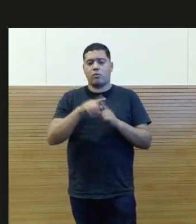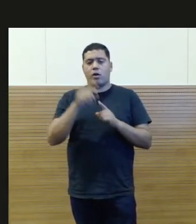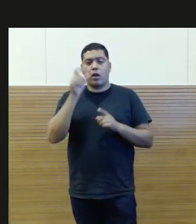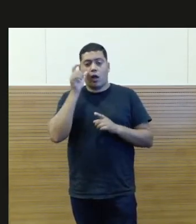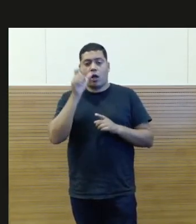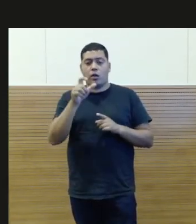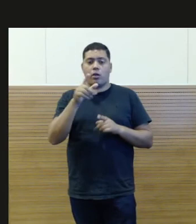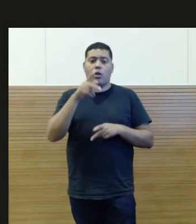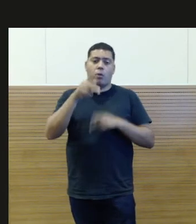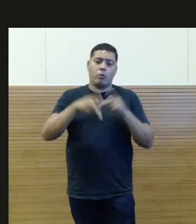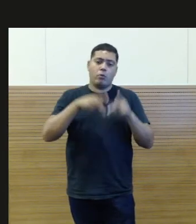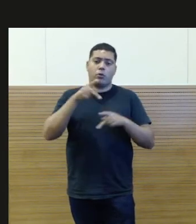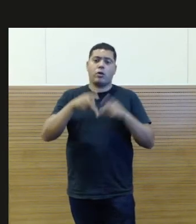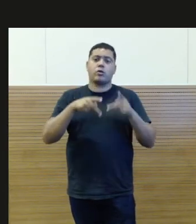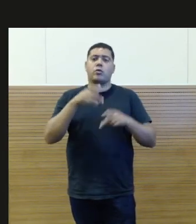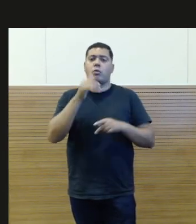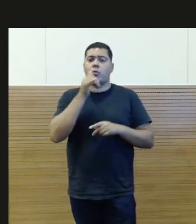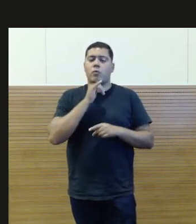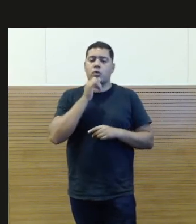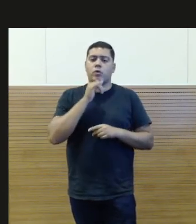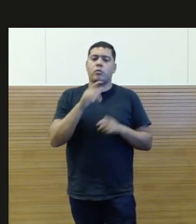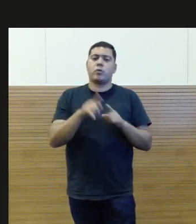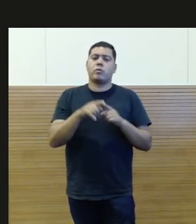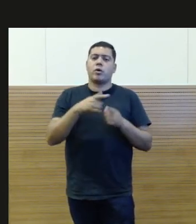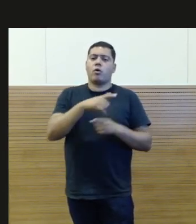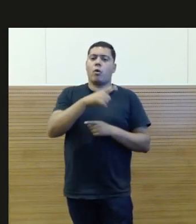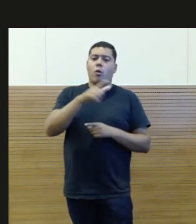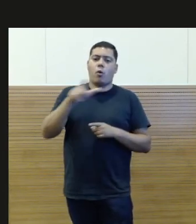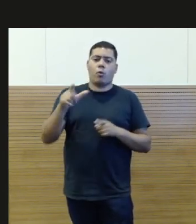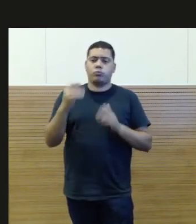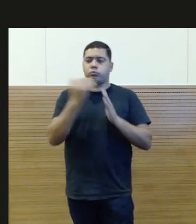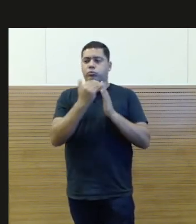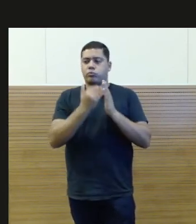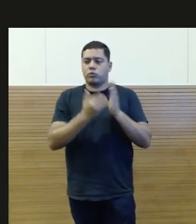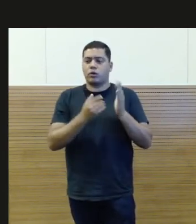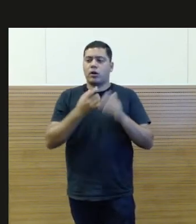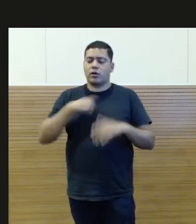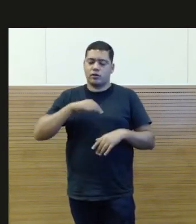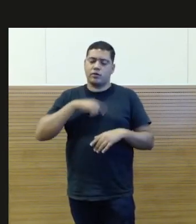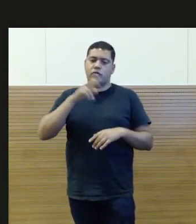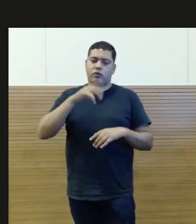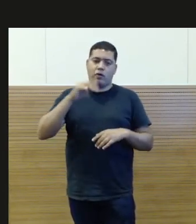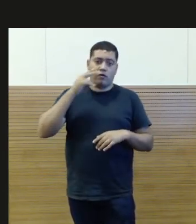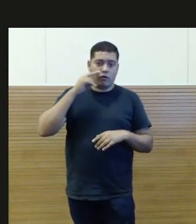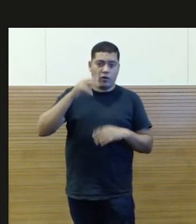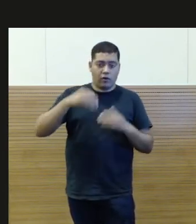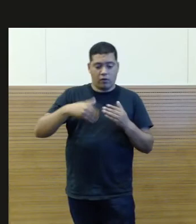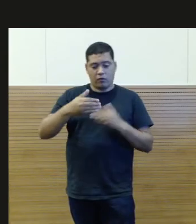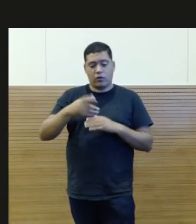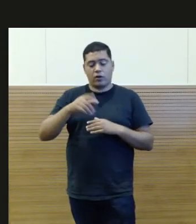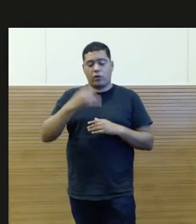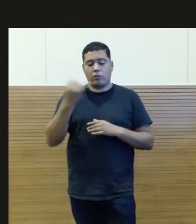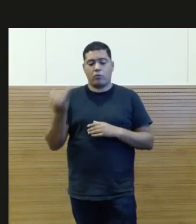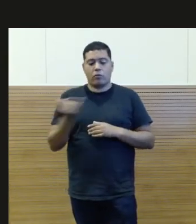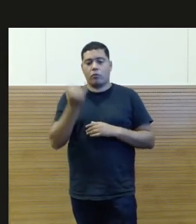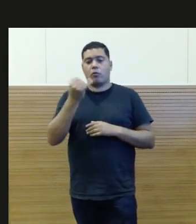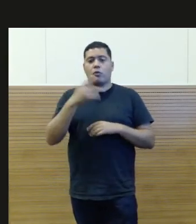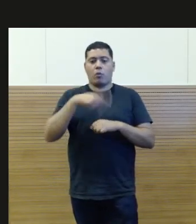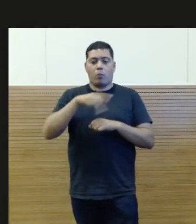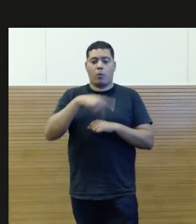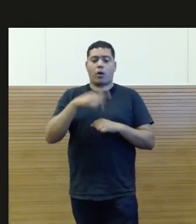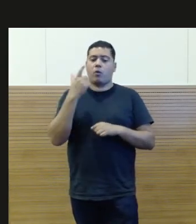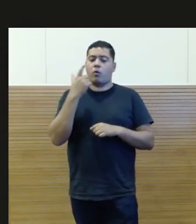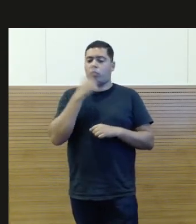de nutrientes críticos, por exemplo, e de outros ingredientes que a gente vai ver mais à frente, é fundamental que os países